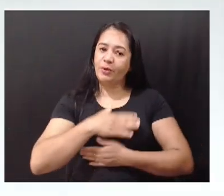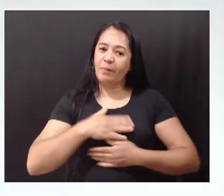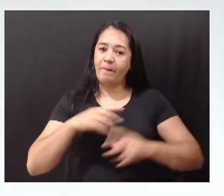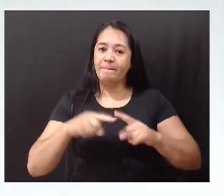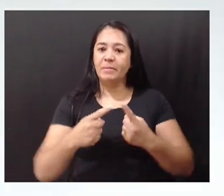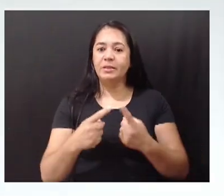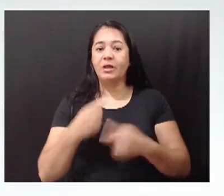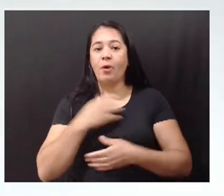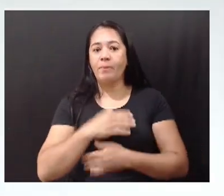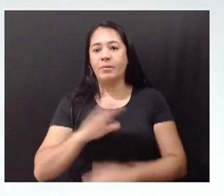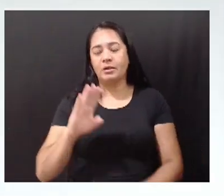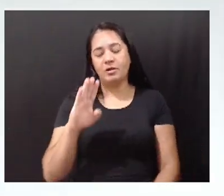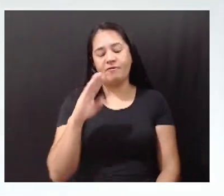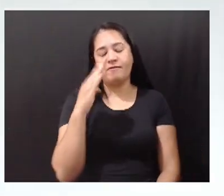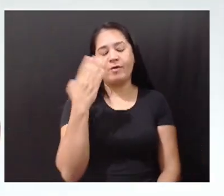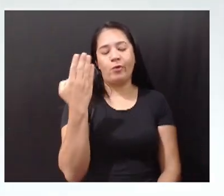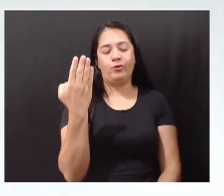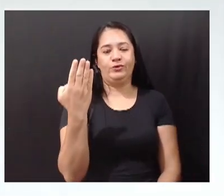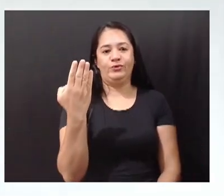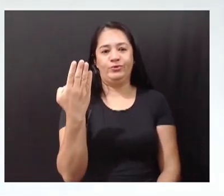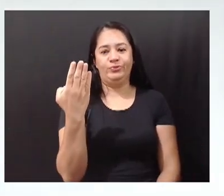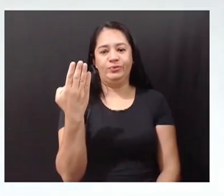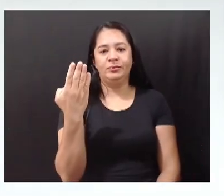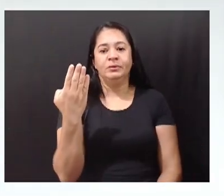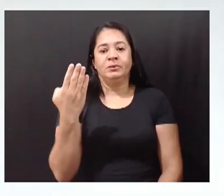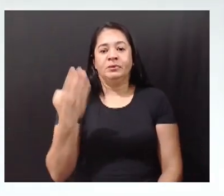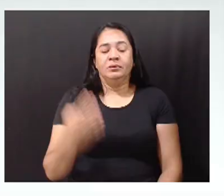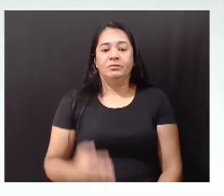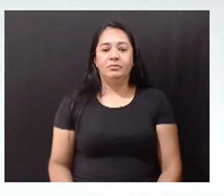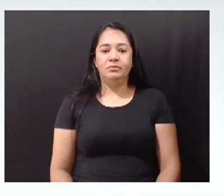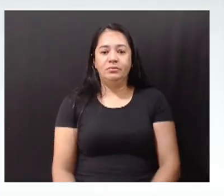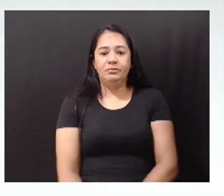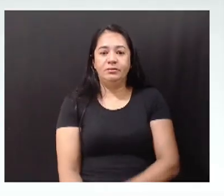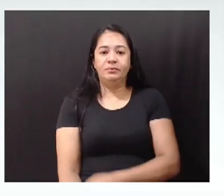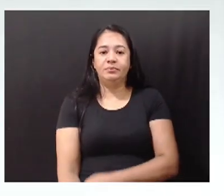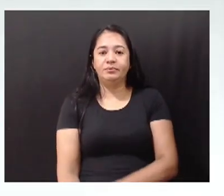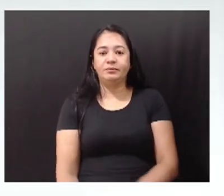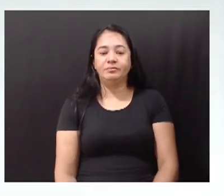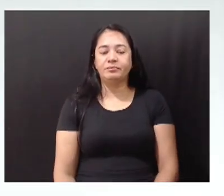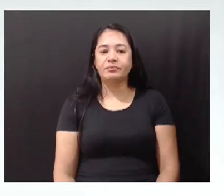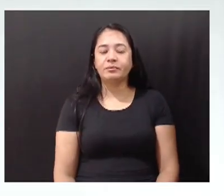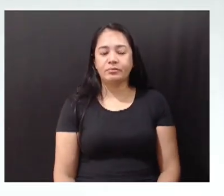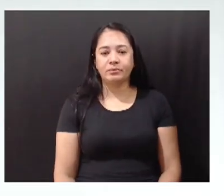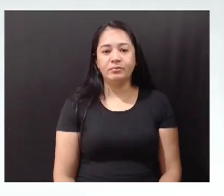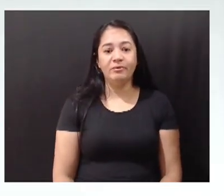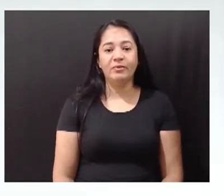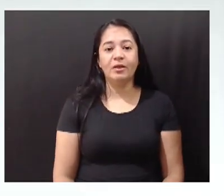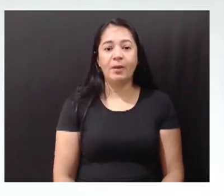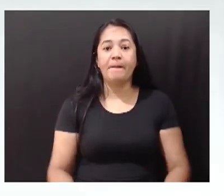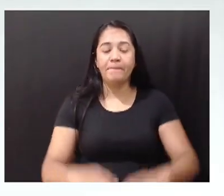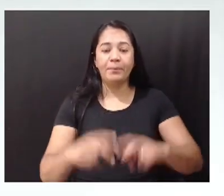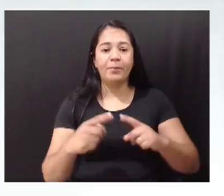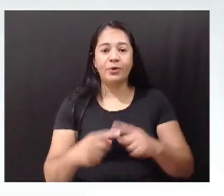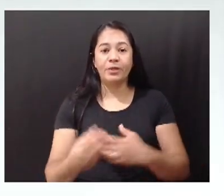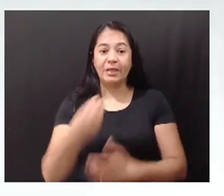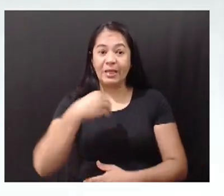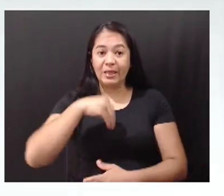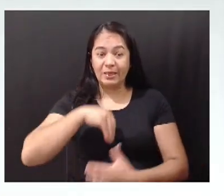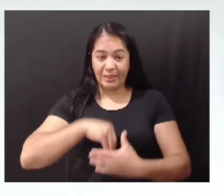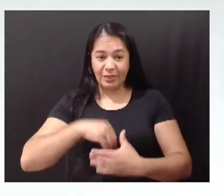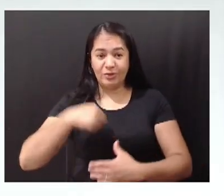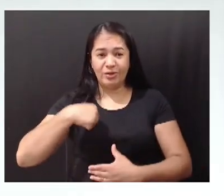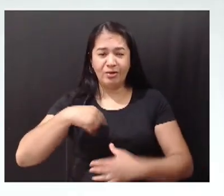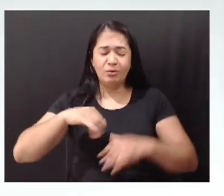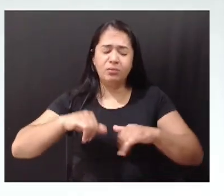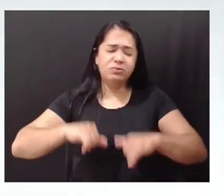é um prazer superficial, que não existe. Porque necessariamente dentro de mim há um sofrimento muito grande,